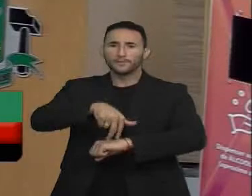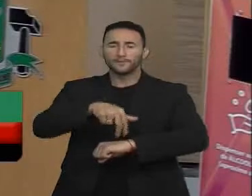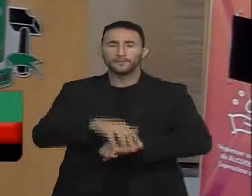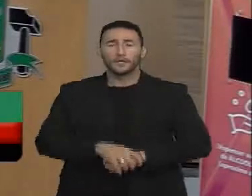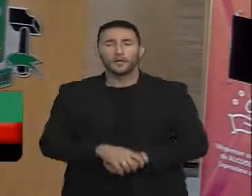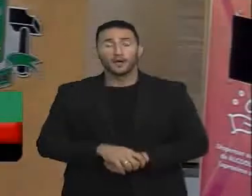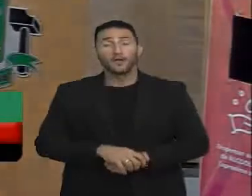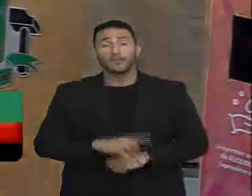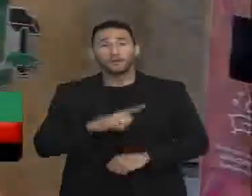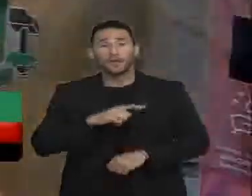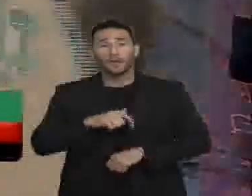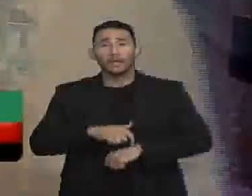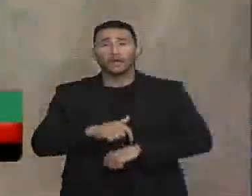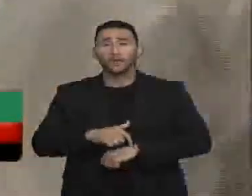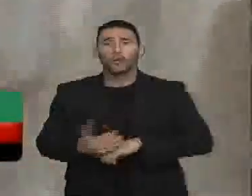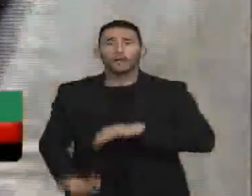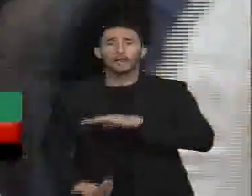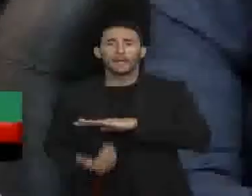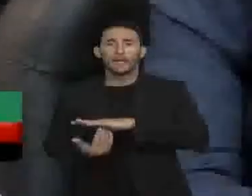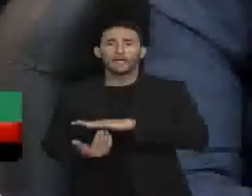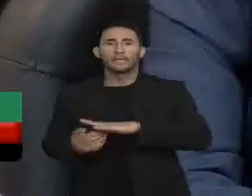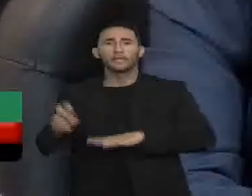Vossa Excelência dispõe de 5 minutos.